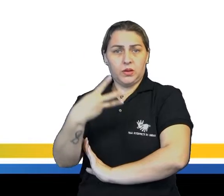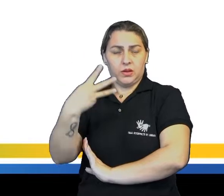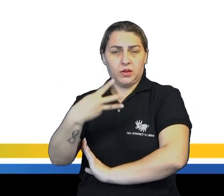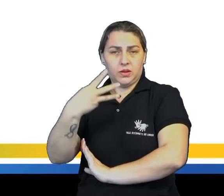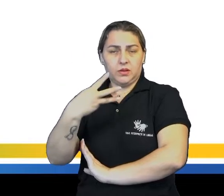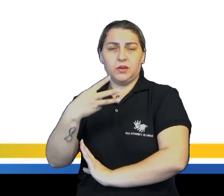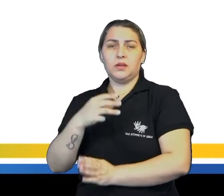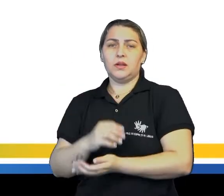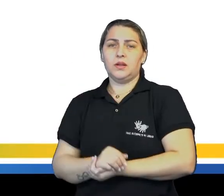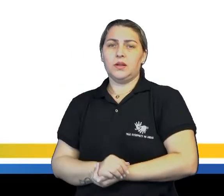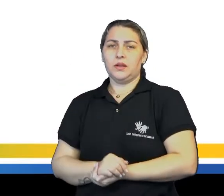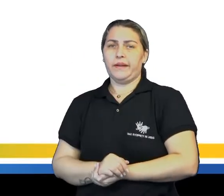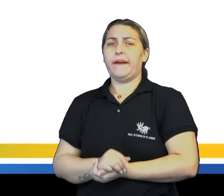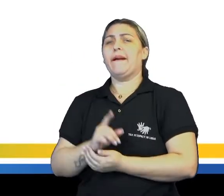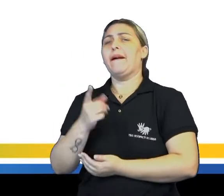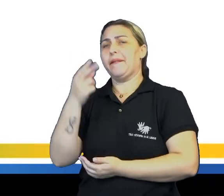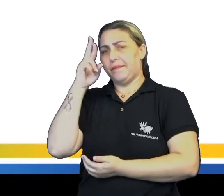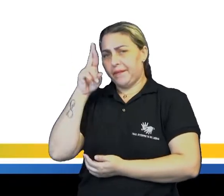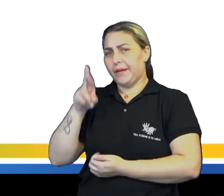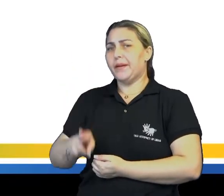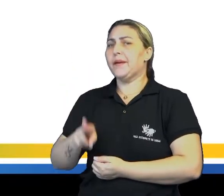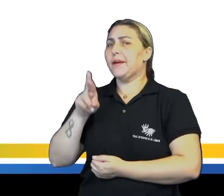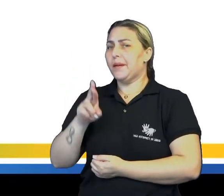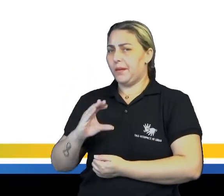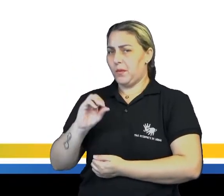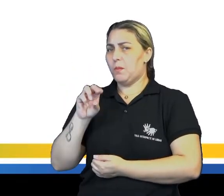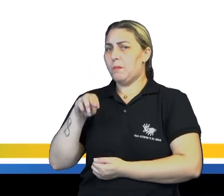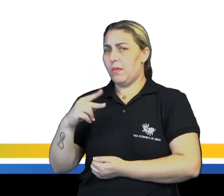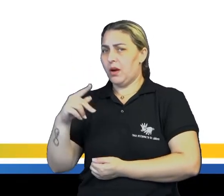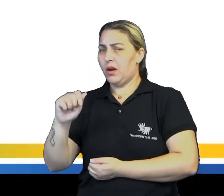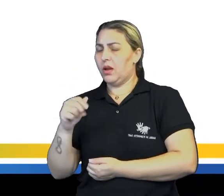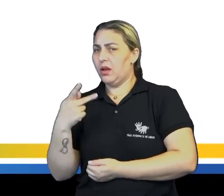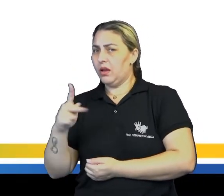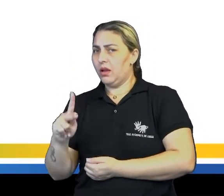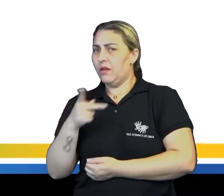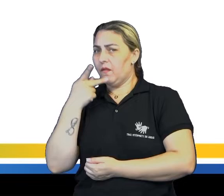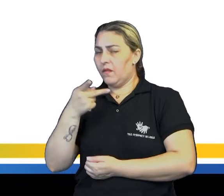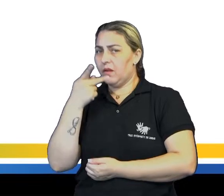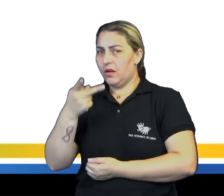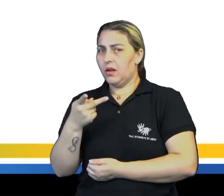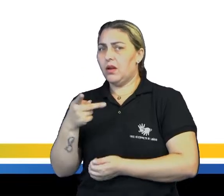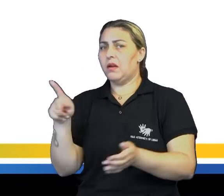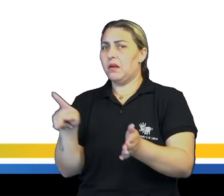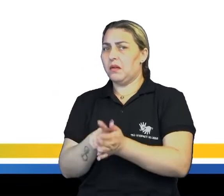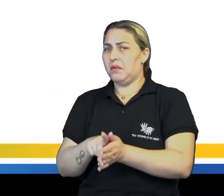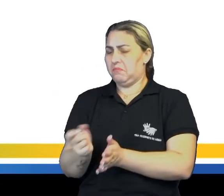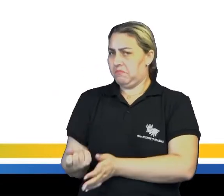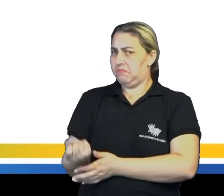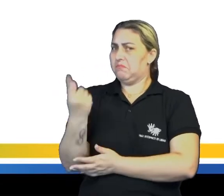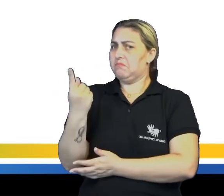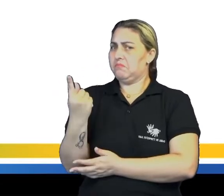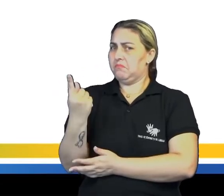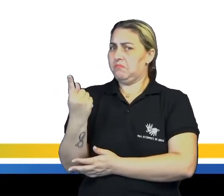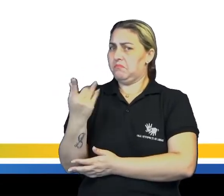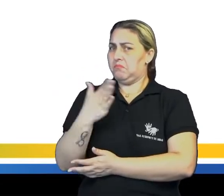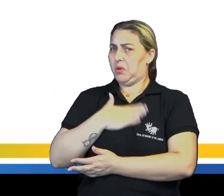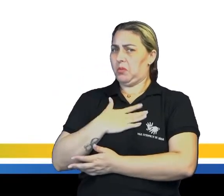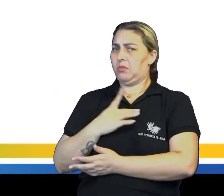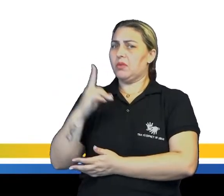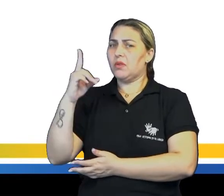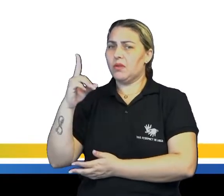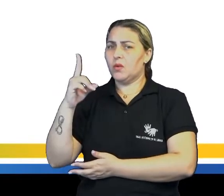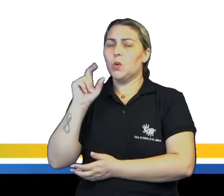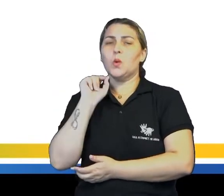quadrinho, aí tu tá com a razão, compadre. Esse sotaque aí é sinistro, valhei-me. O que